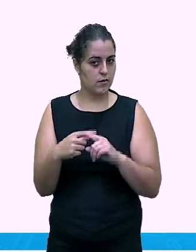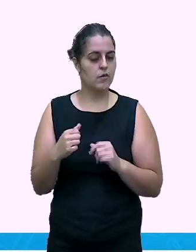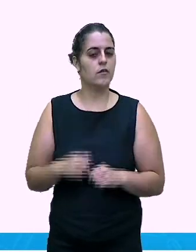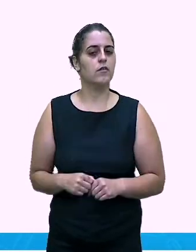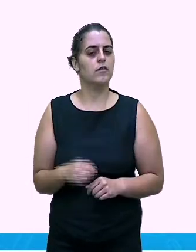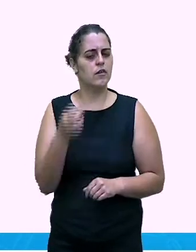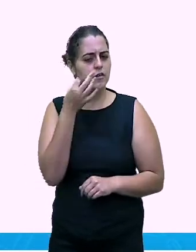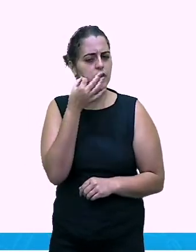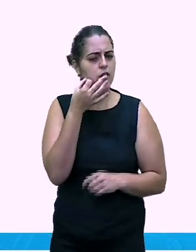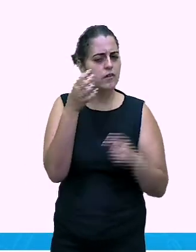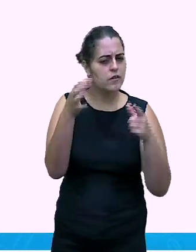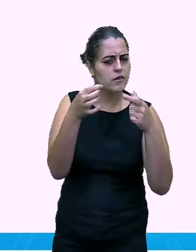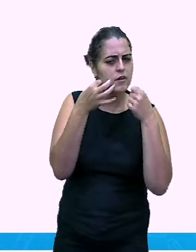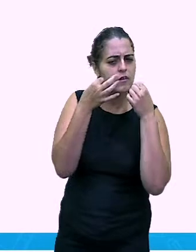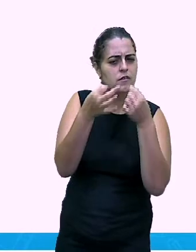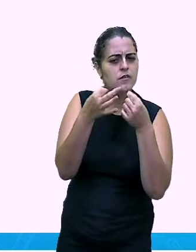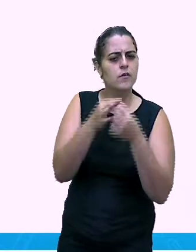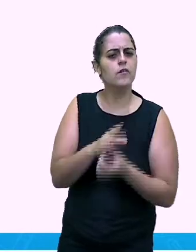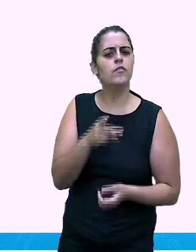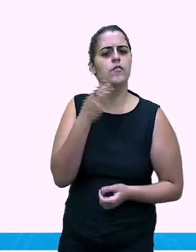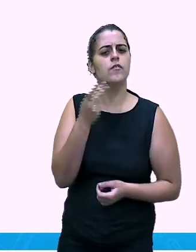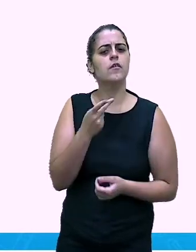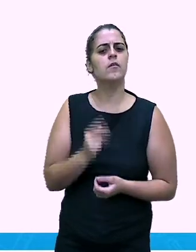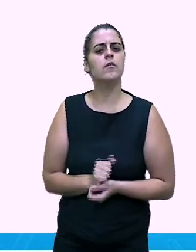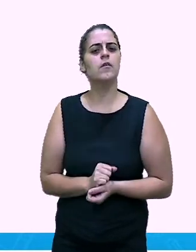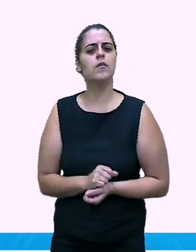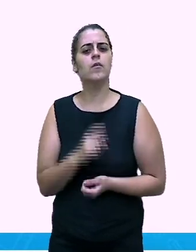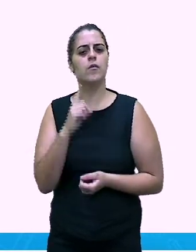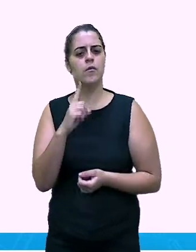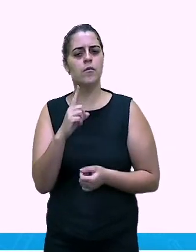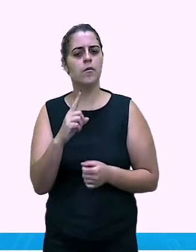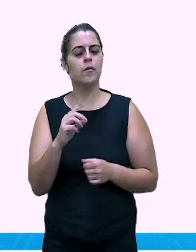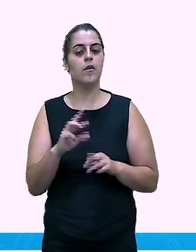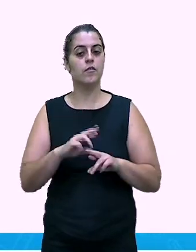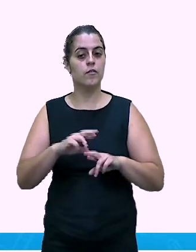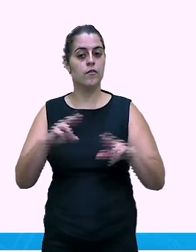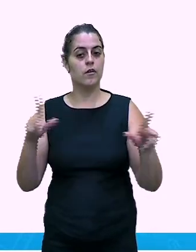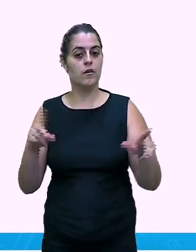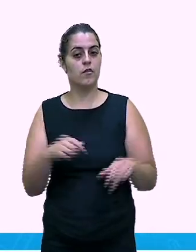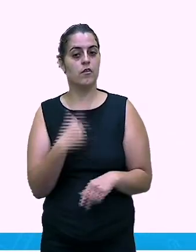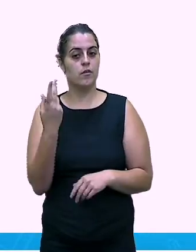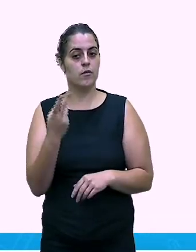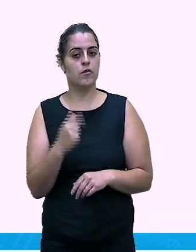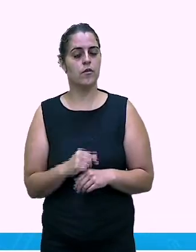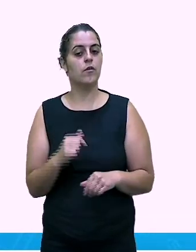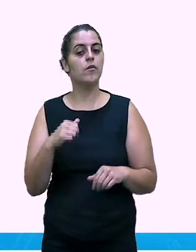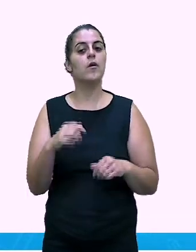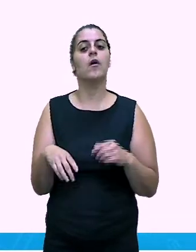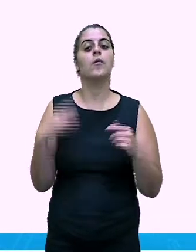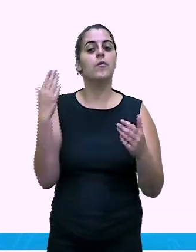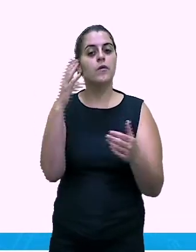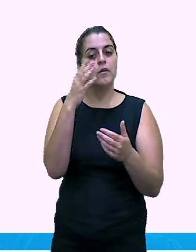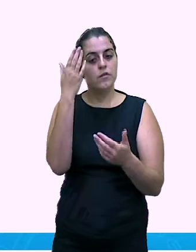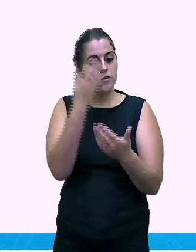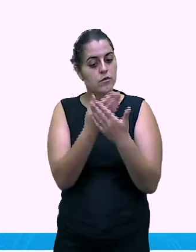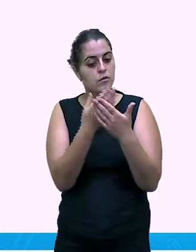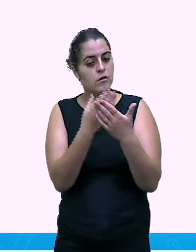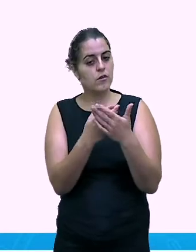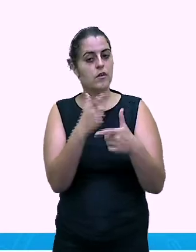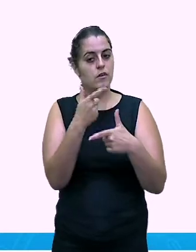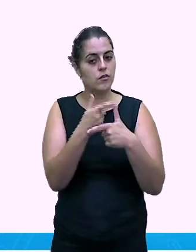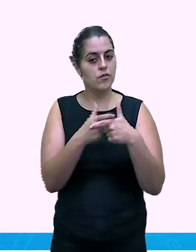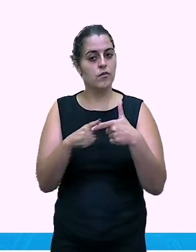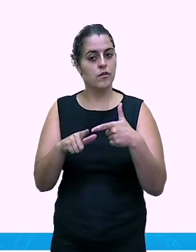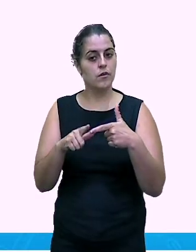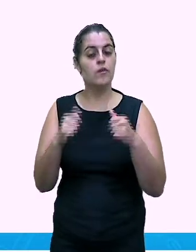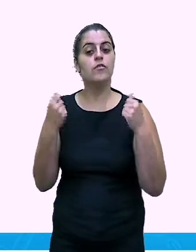tenham muita atenção, porque a gente fala que uma é o inverso da outra. Que ao trabalhar a divisão, nós precisamos muito